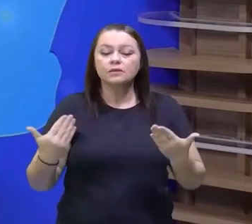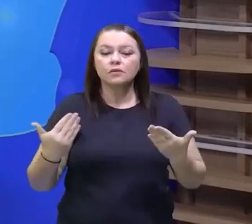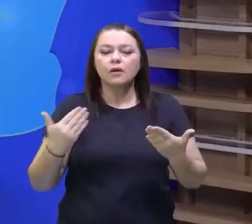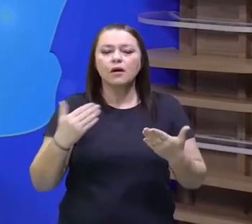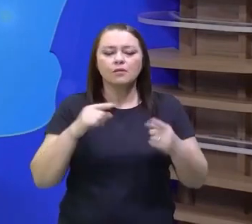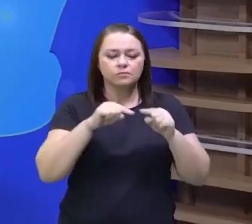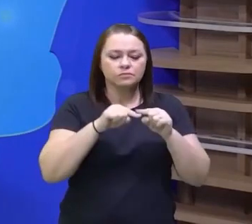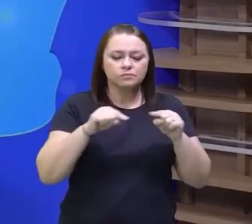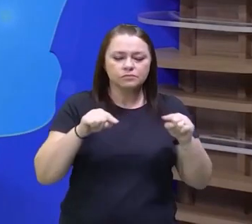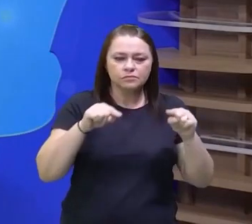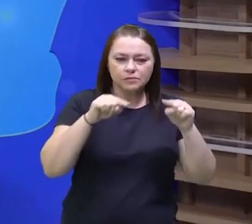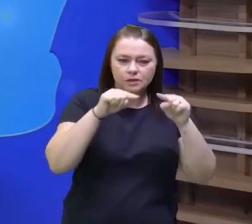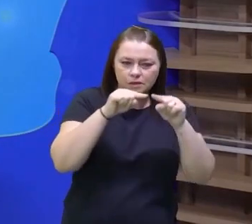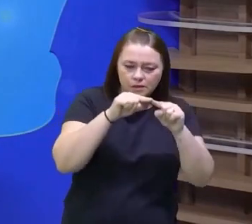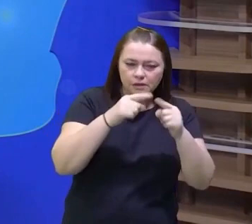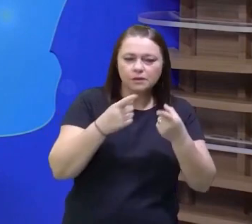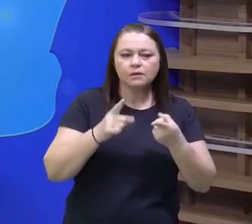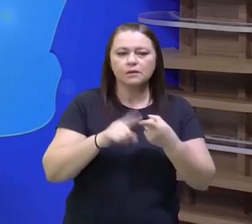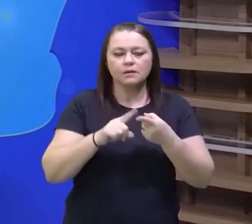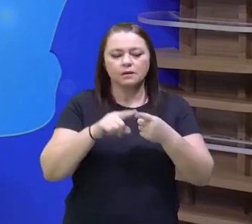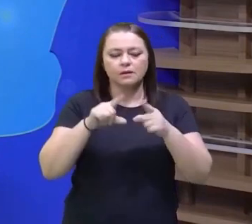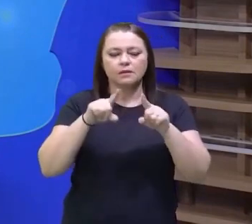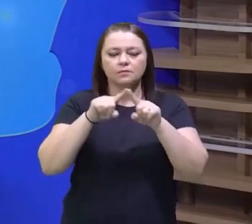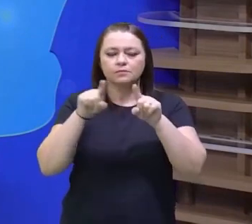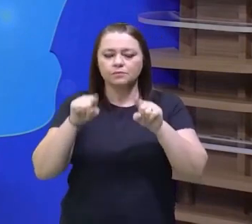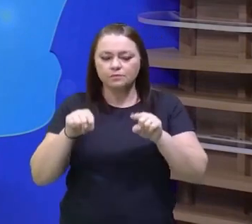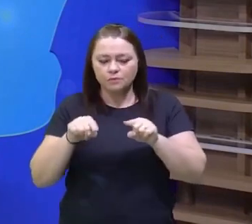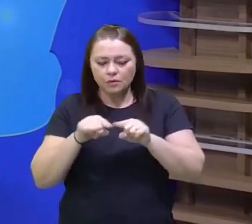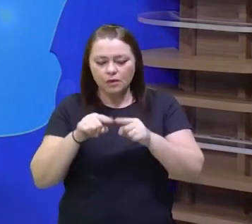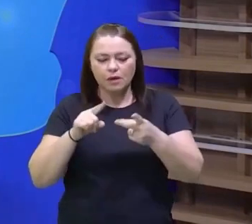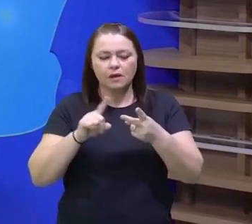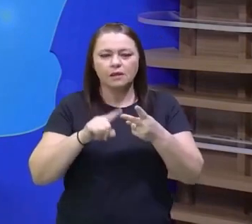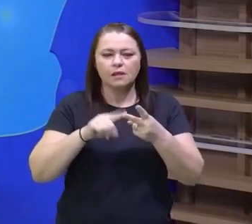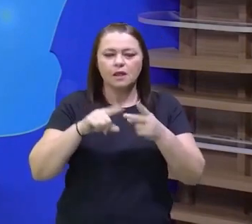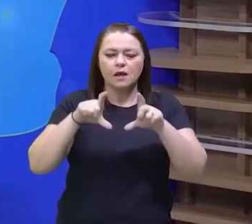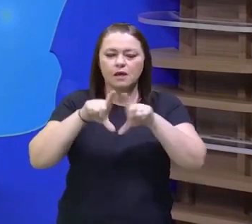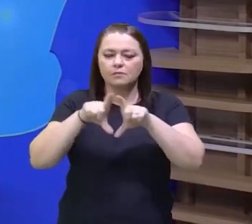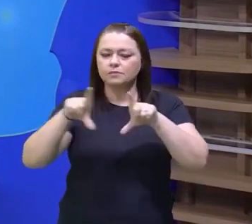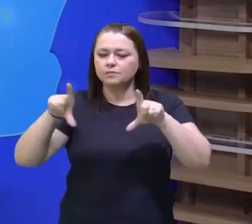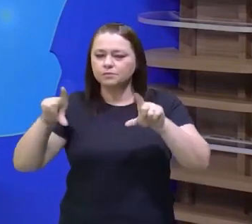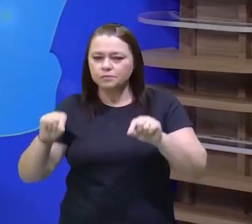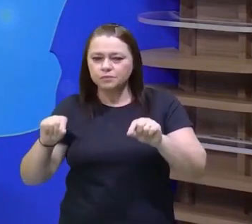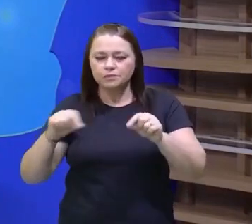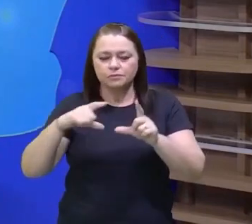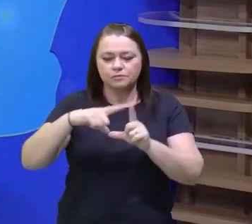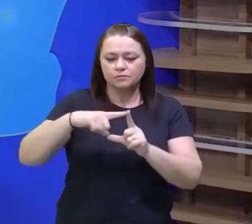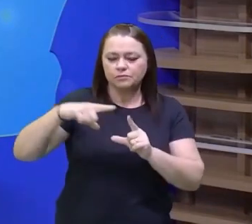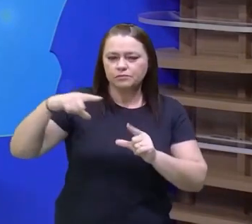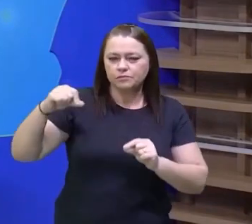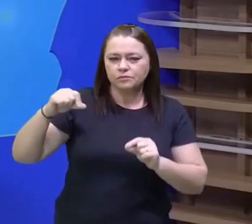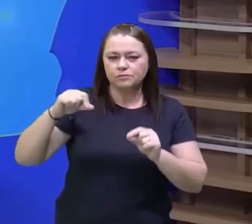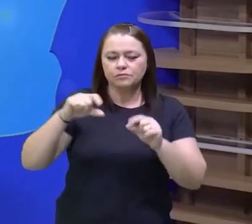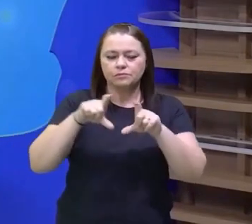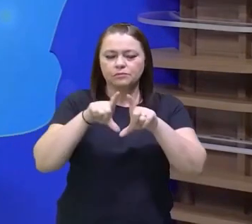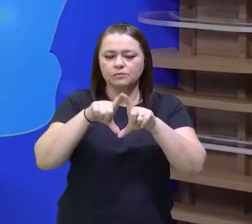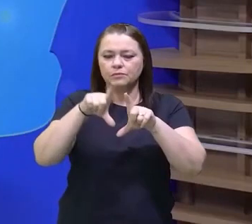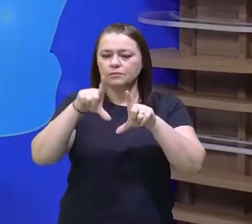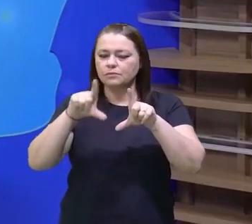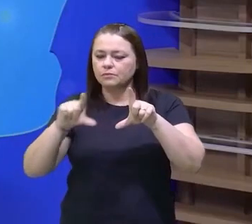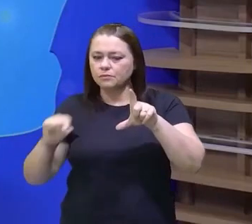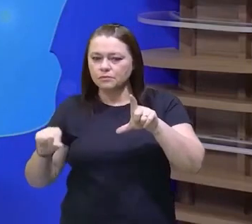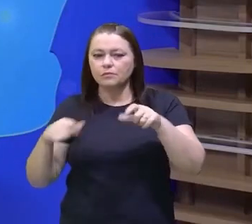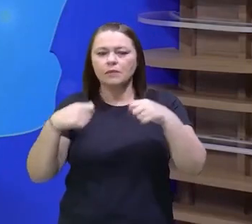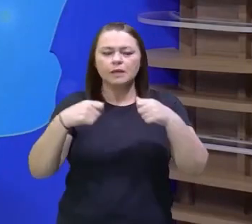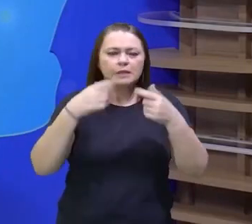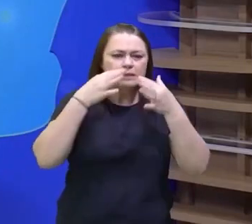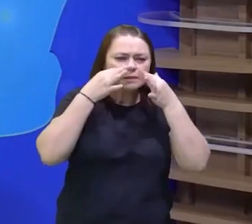aí o triângulo, vimos o quadrado, o trapézio, o paralelogramo, o losango. Tem que prestar atenção em